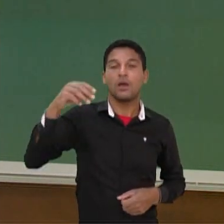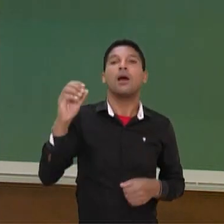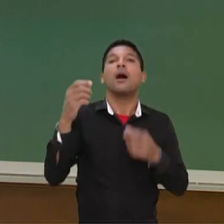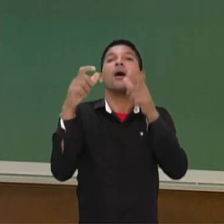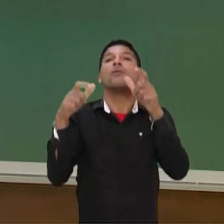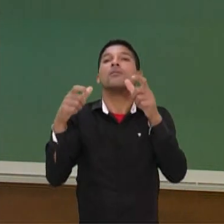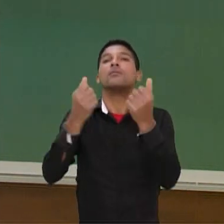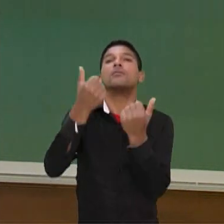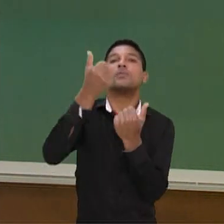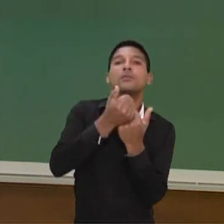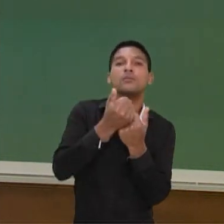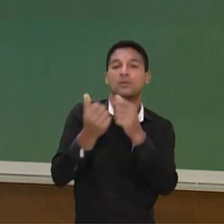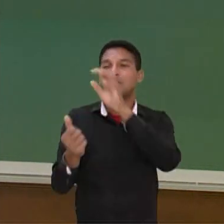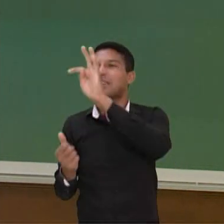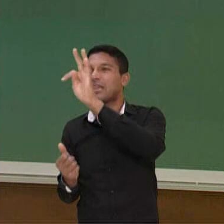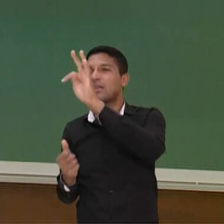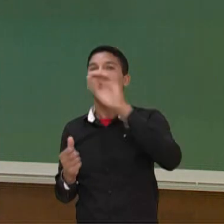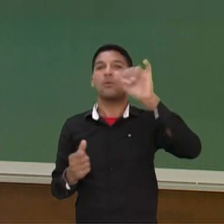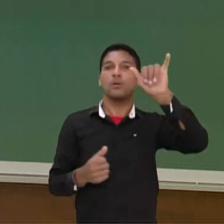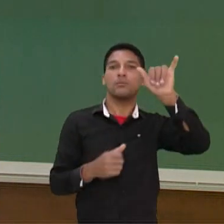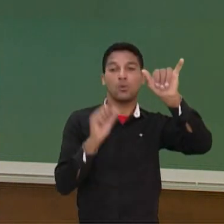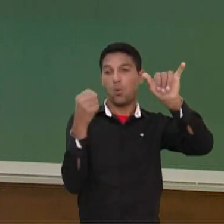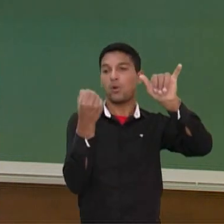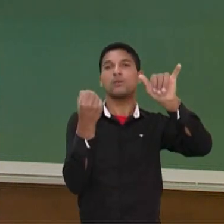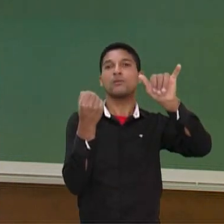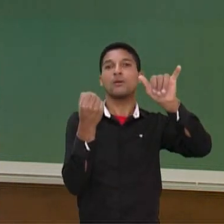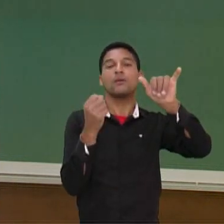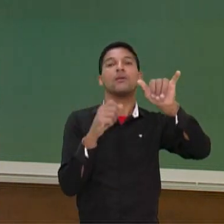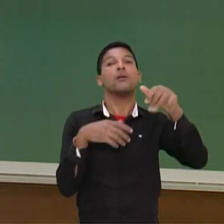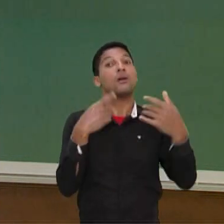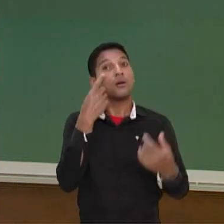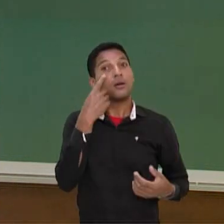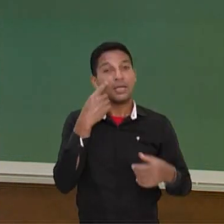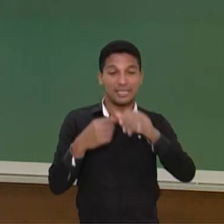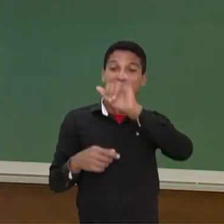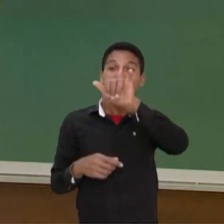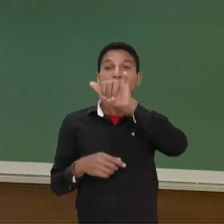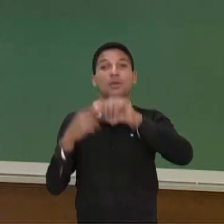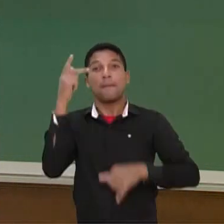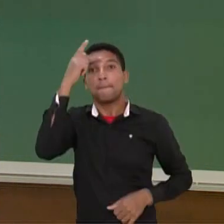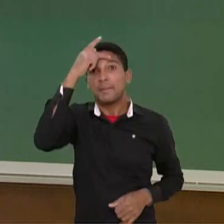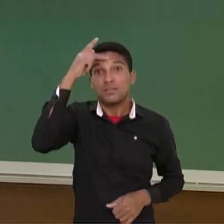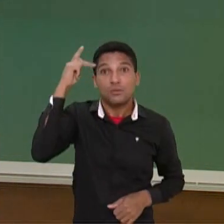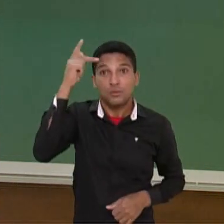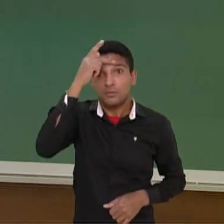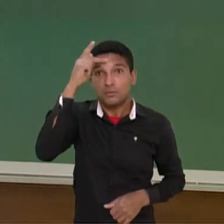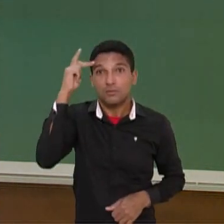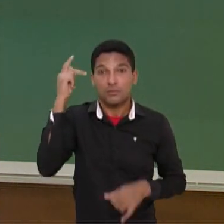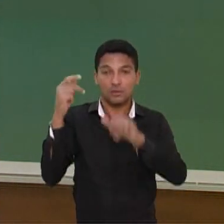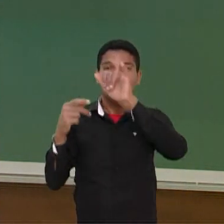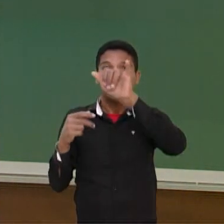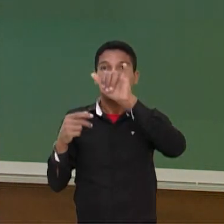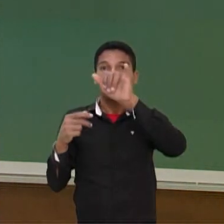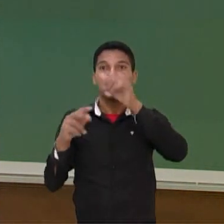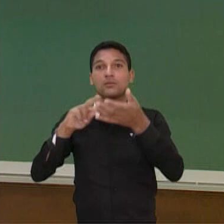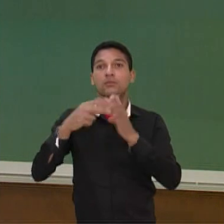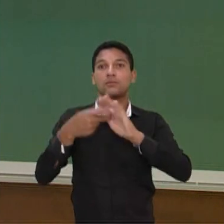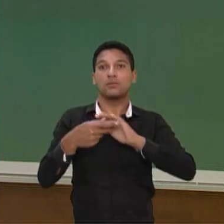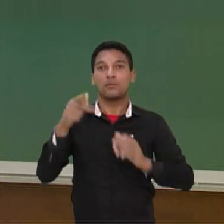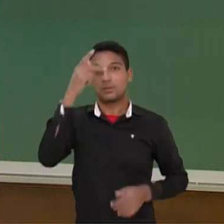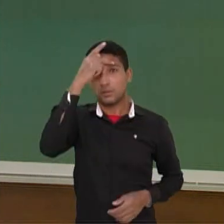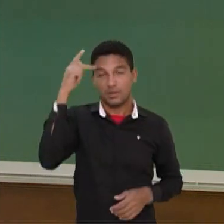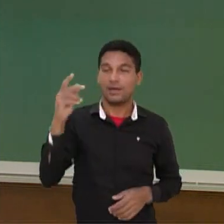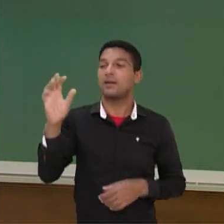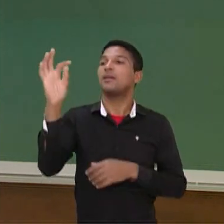esse 8? No t ou no y? Y é a quantidade de pessoas, t é o tempo. Se eu te dei o tempo, você